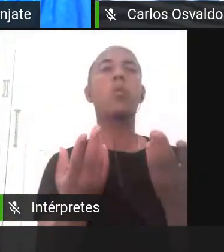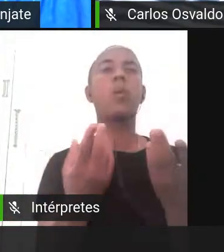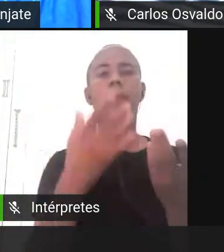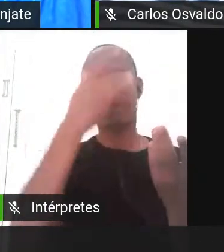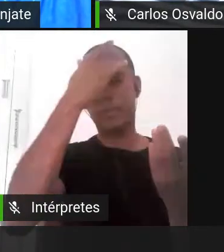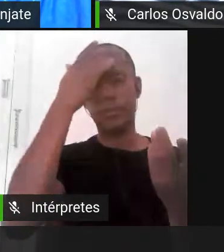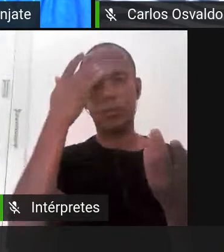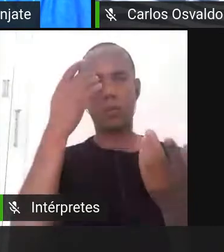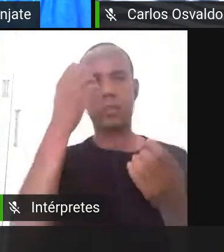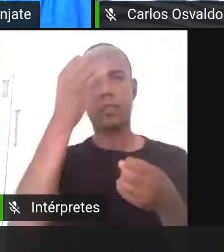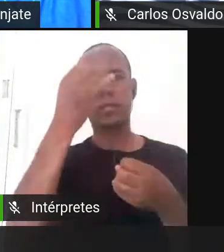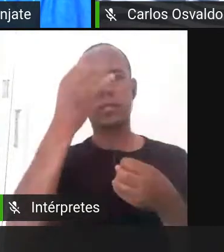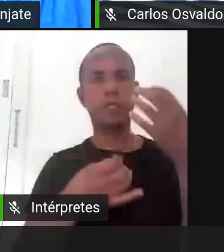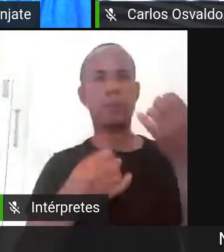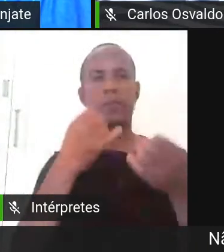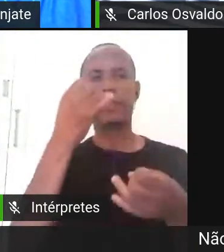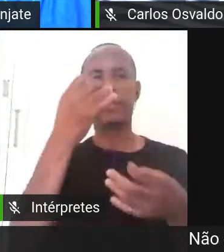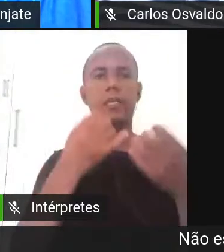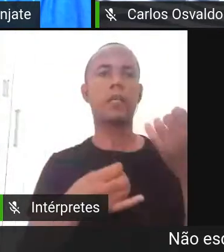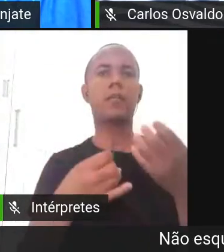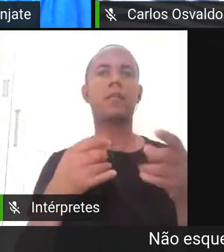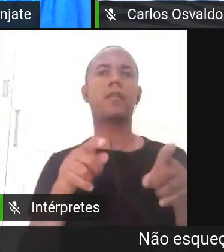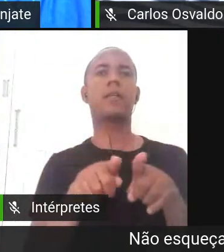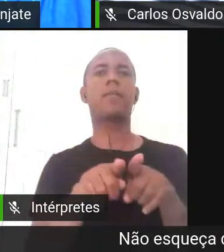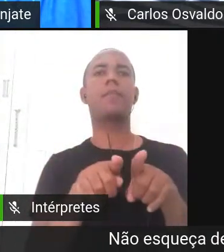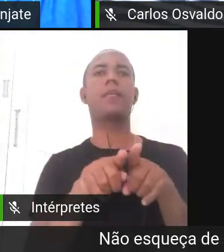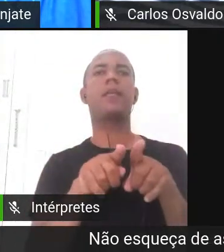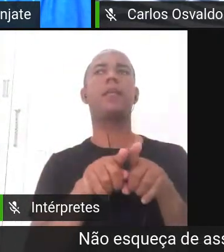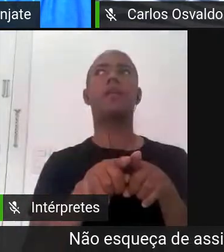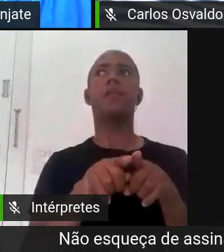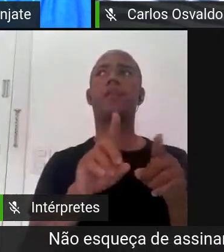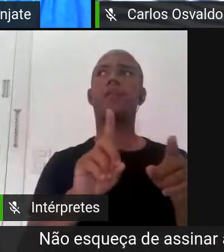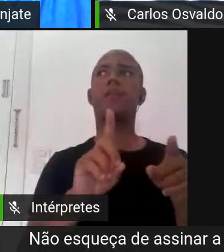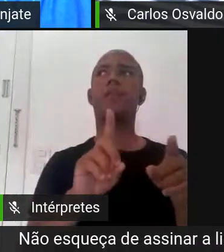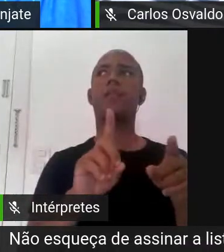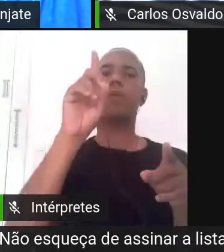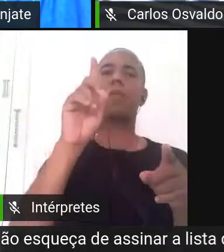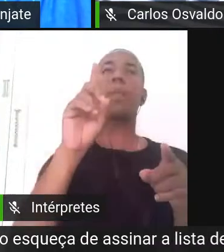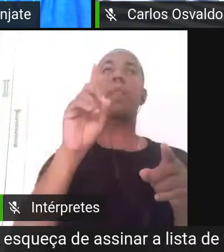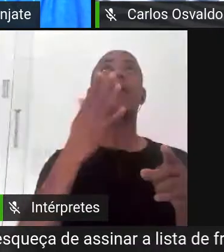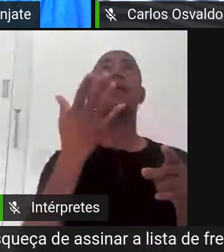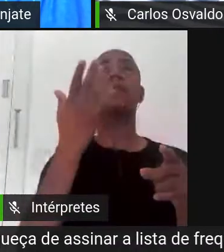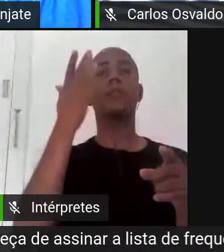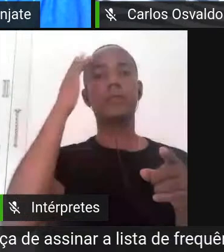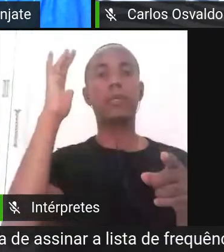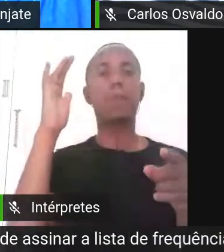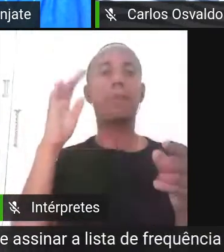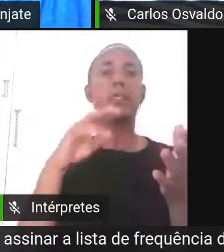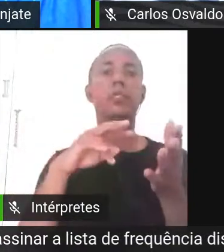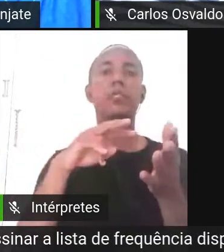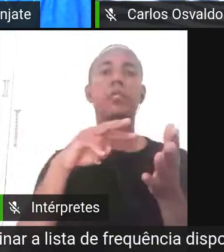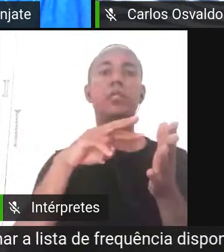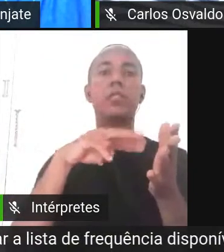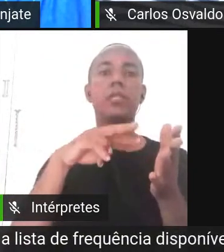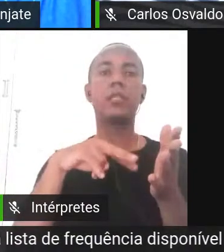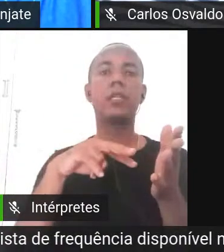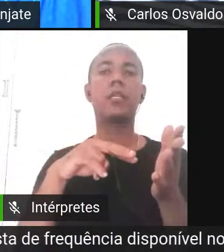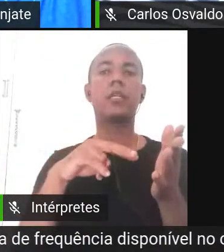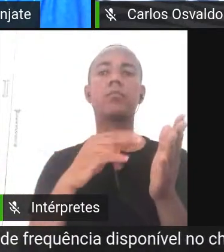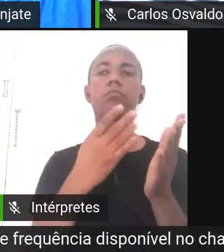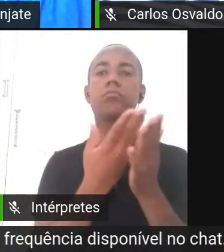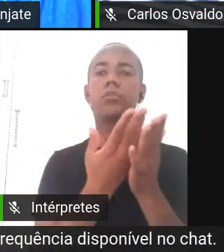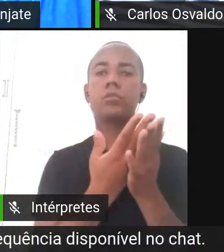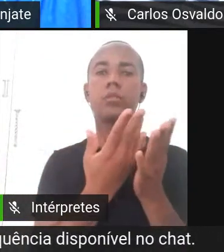nós podemos começar por aí também a problematizar. Isso acho que dava, isso só por si só já dava um painel de umas 3 horas.